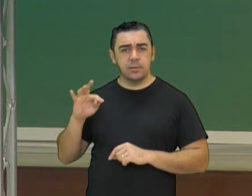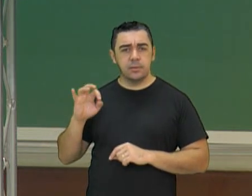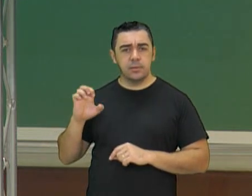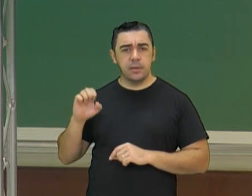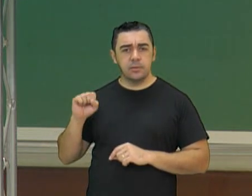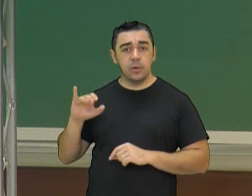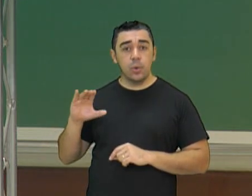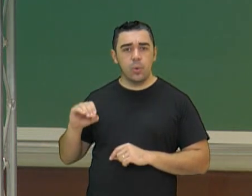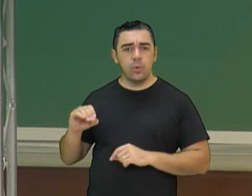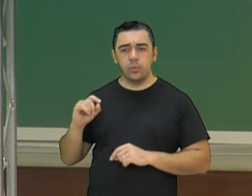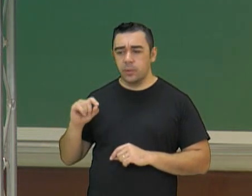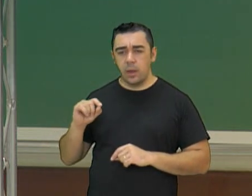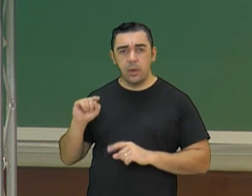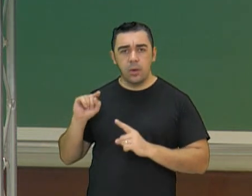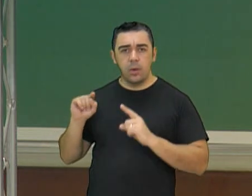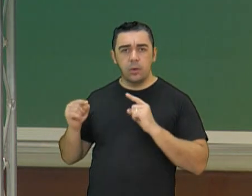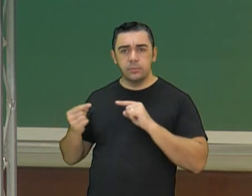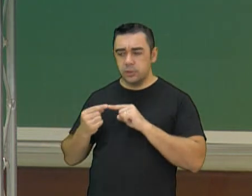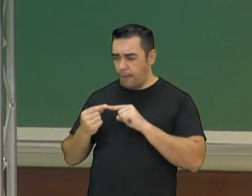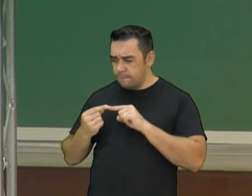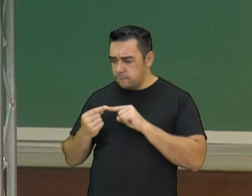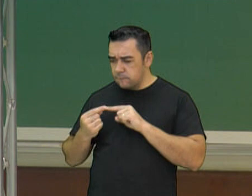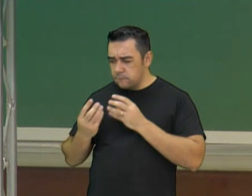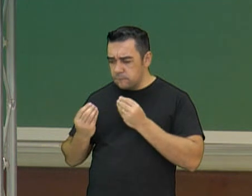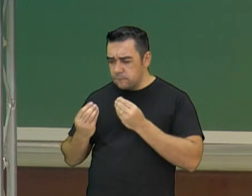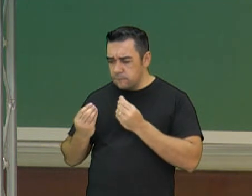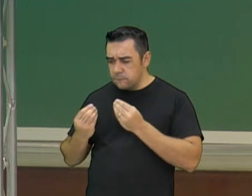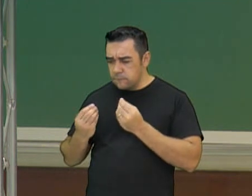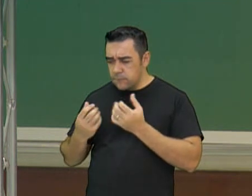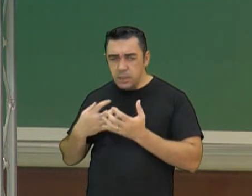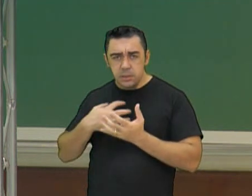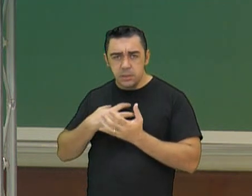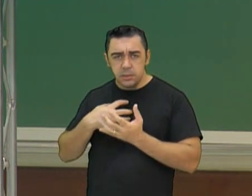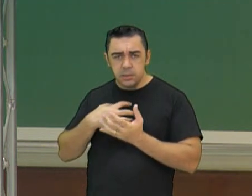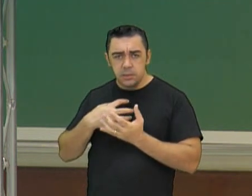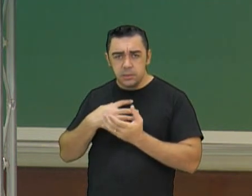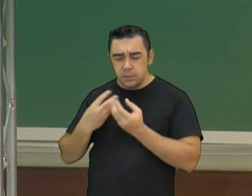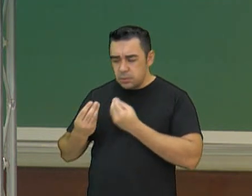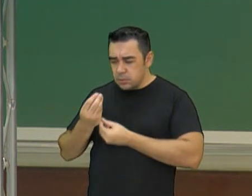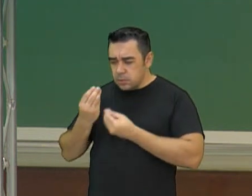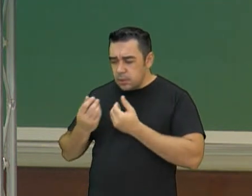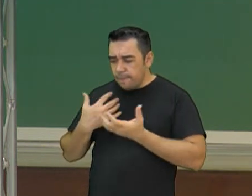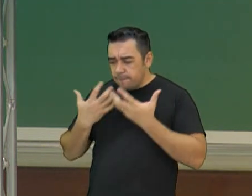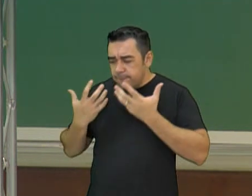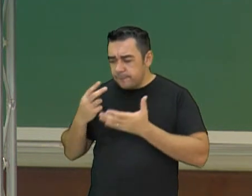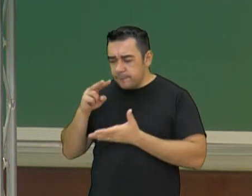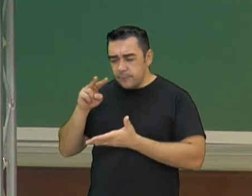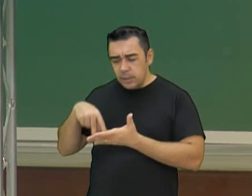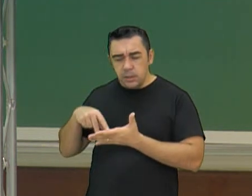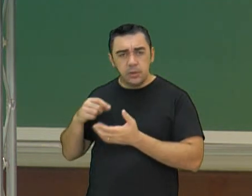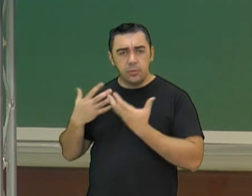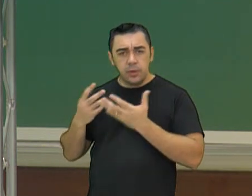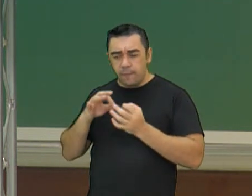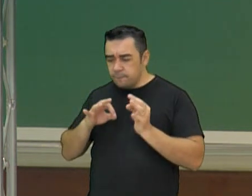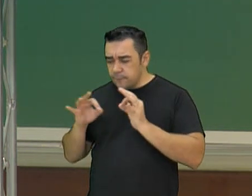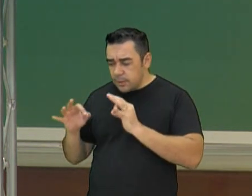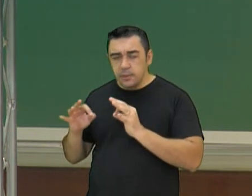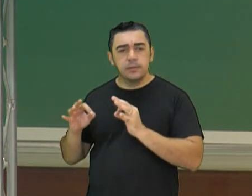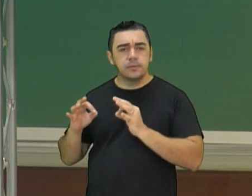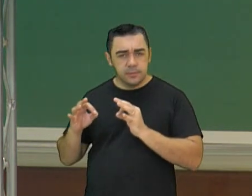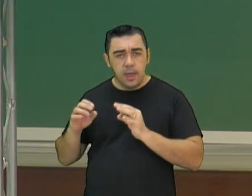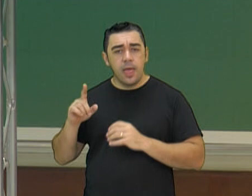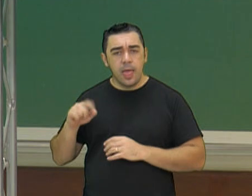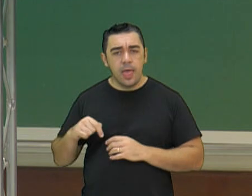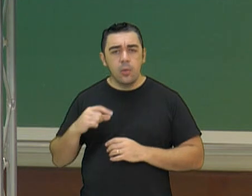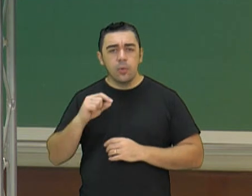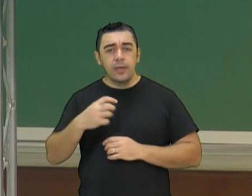tem por objetivo sensibilizar o leitor, sensibilizar a pessoa que vai ler, né? Desencadear nela determinadas